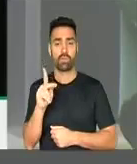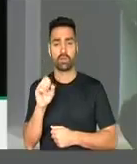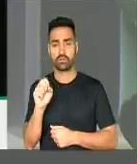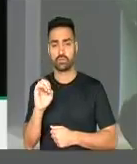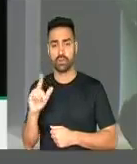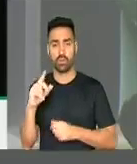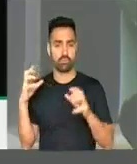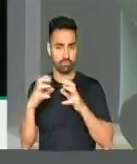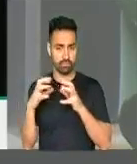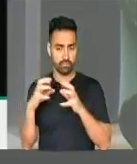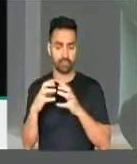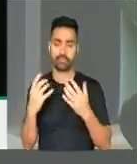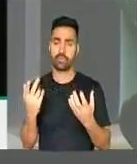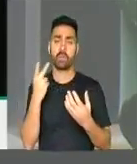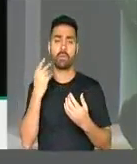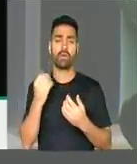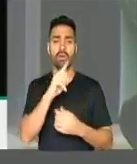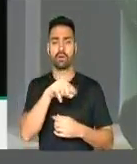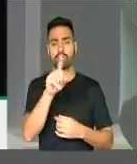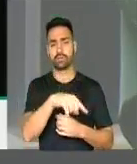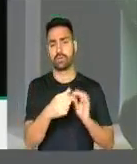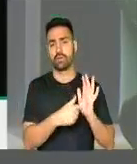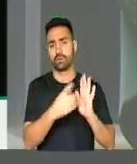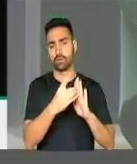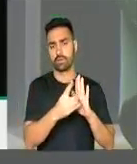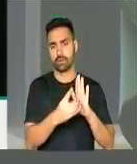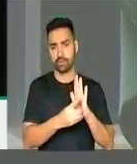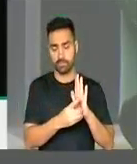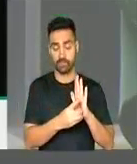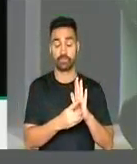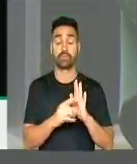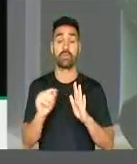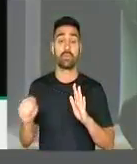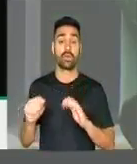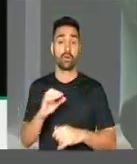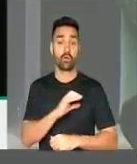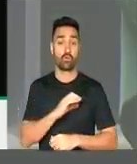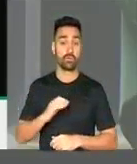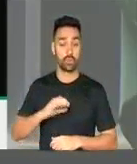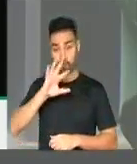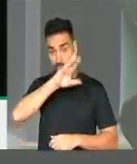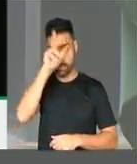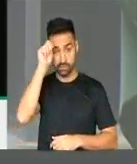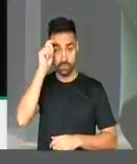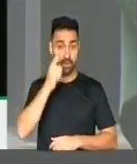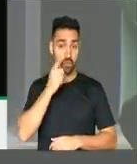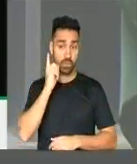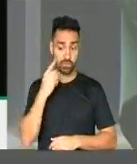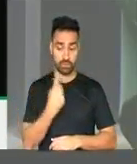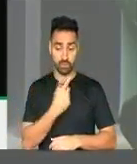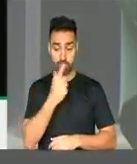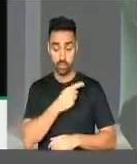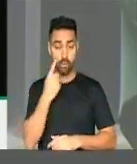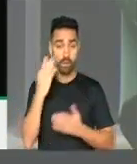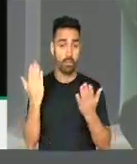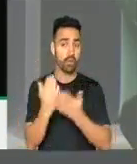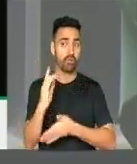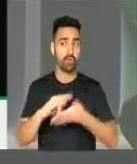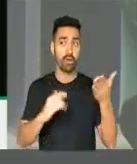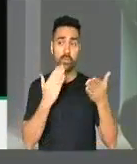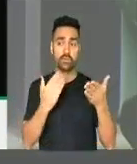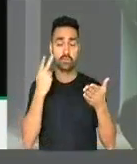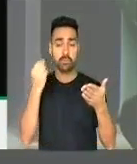deputados do PSOL, para anular o decreto. Na Comissão da Amazônia, no dia de ontem, aprovamos